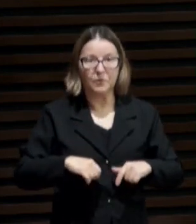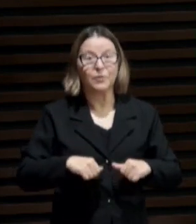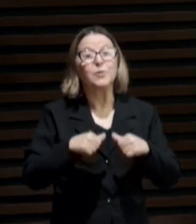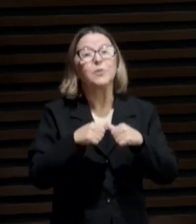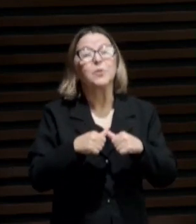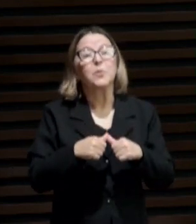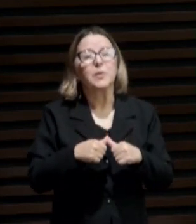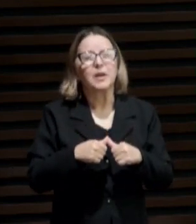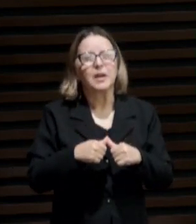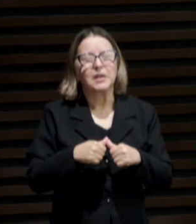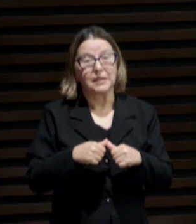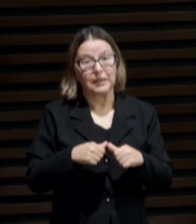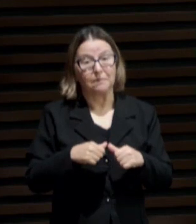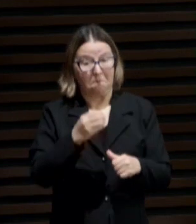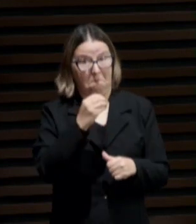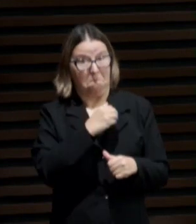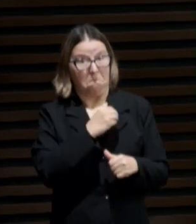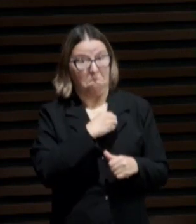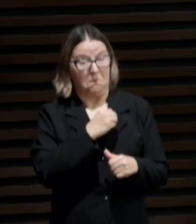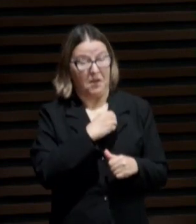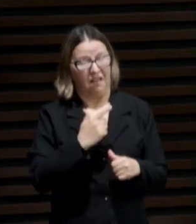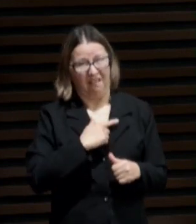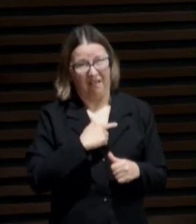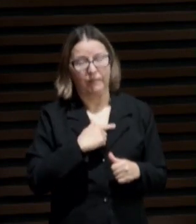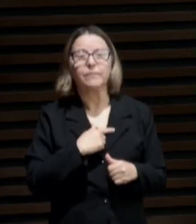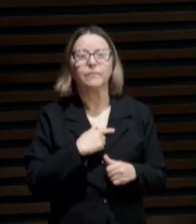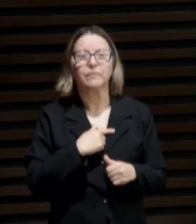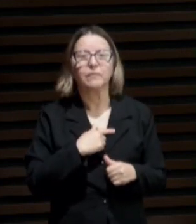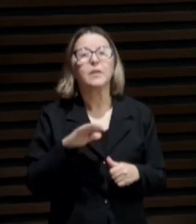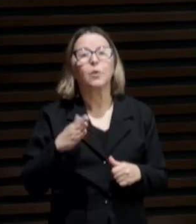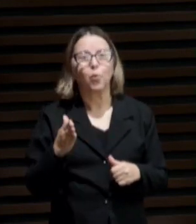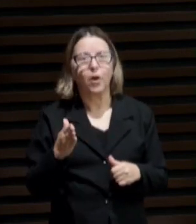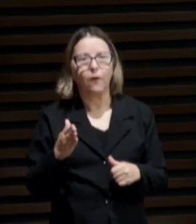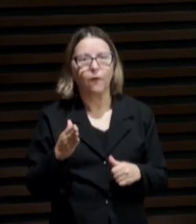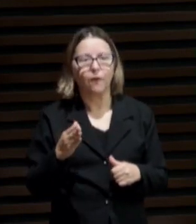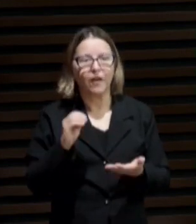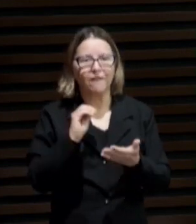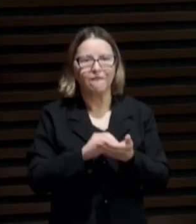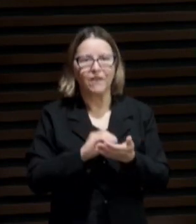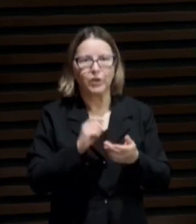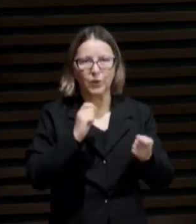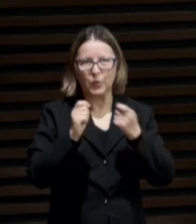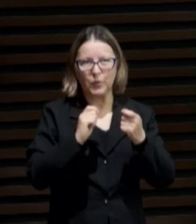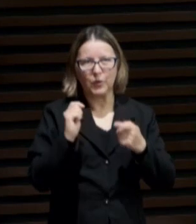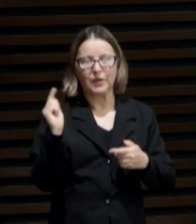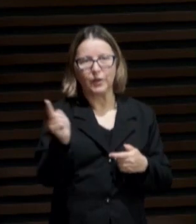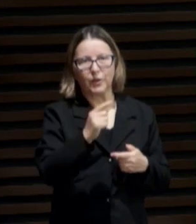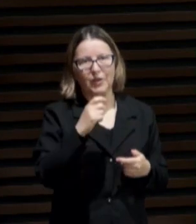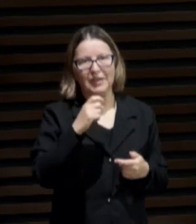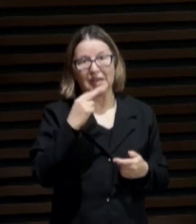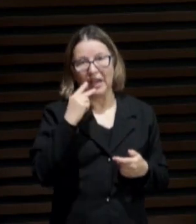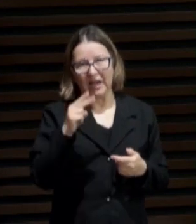Que terrível pecado que é esse? É a falta de controle da nossa língua, que vai englobar